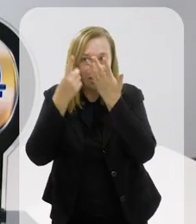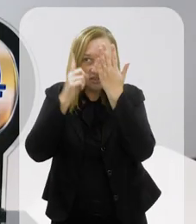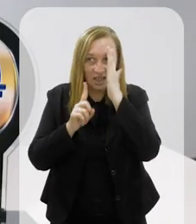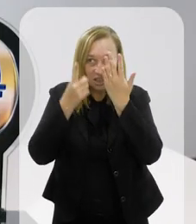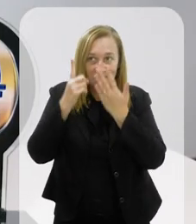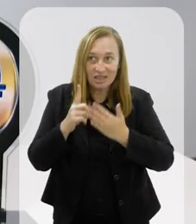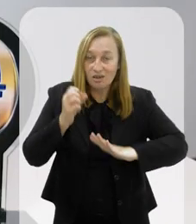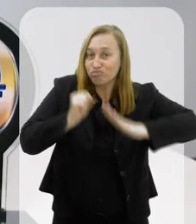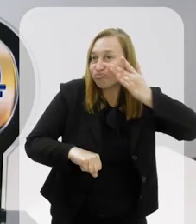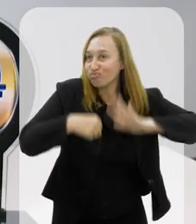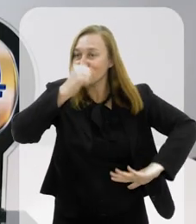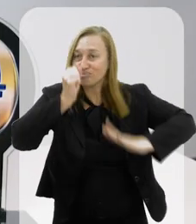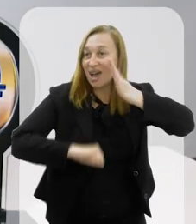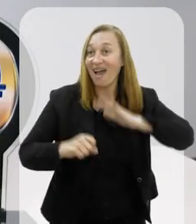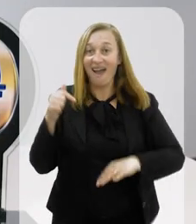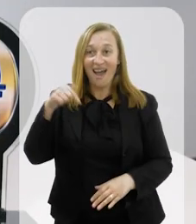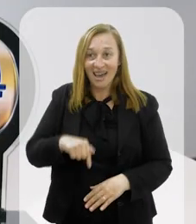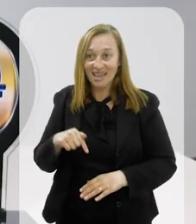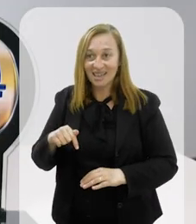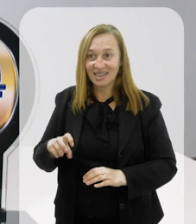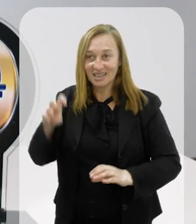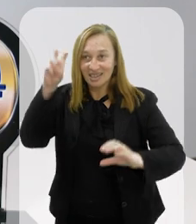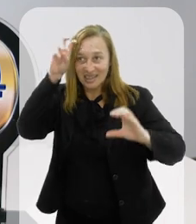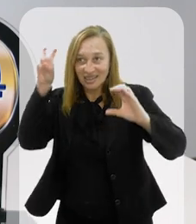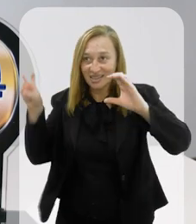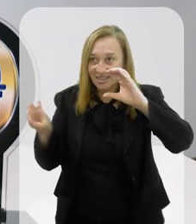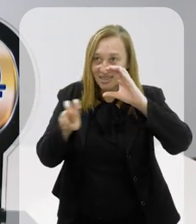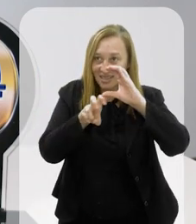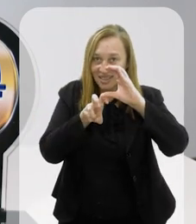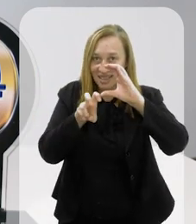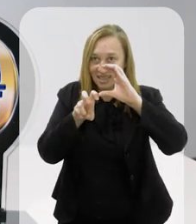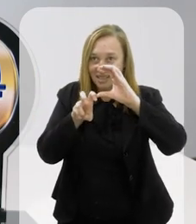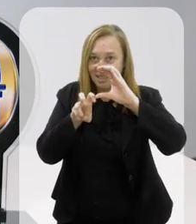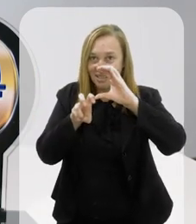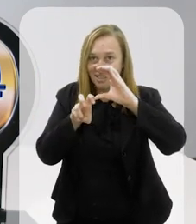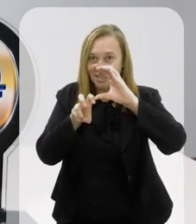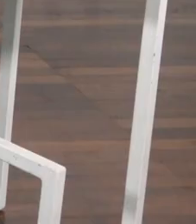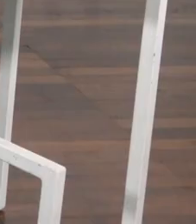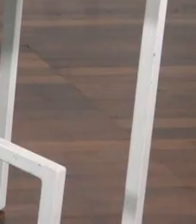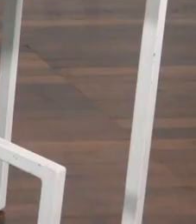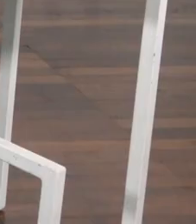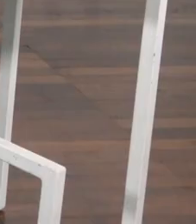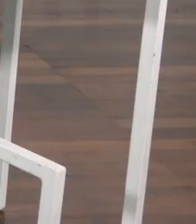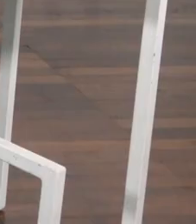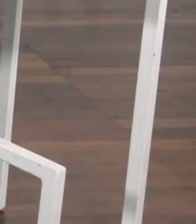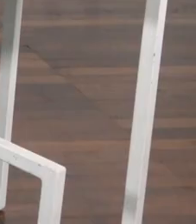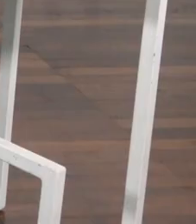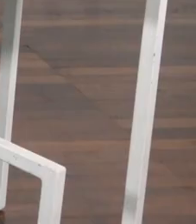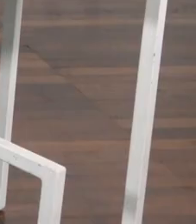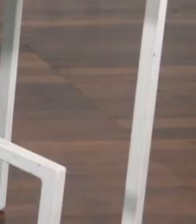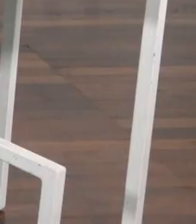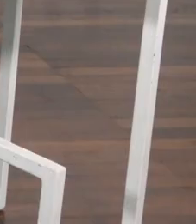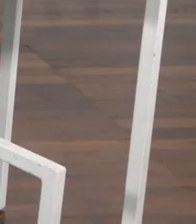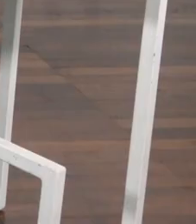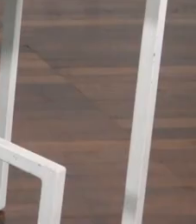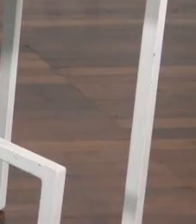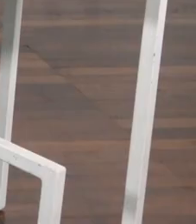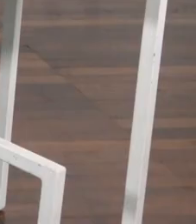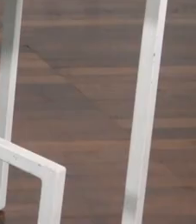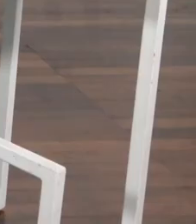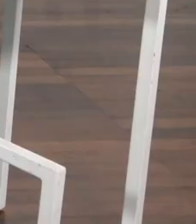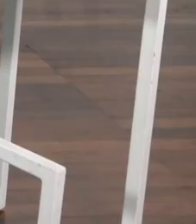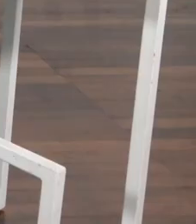carnavalis do acadêmico Salgueiro aqui no nosso Quintas com Quintais n